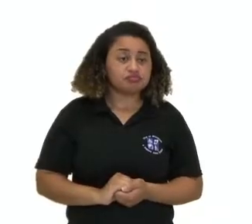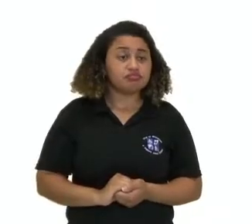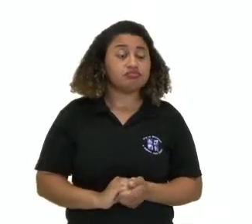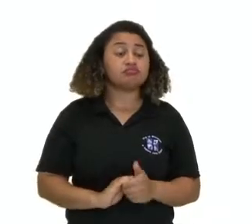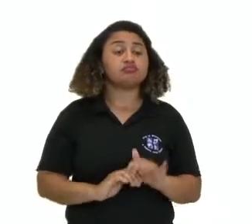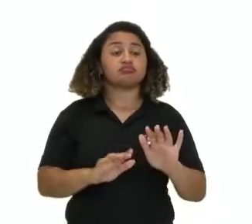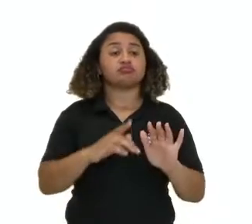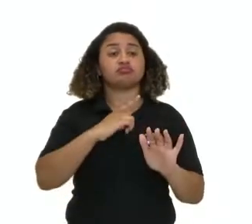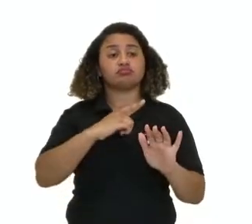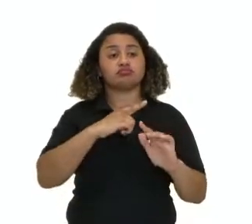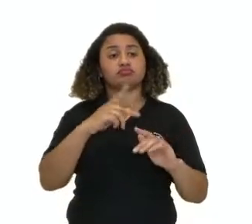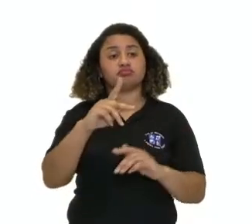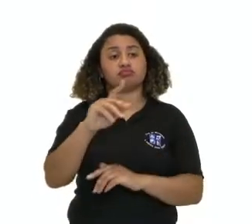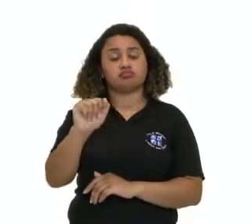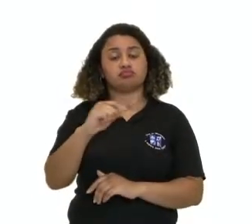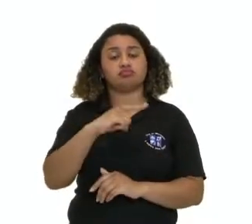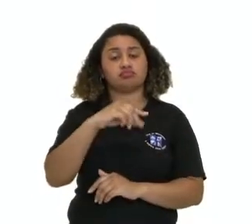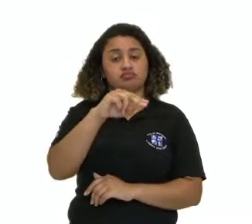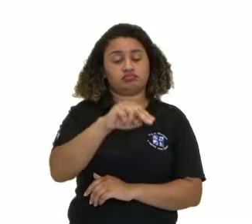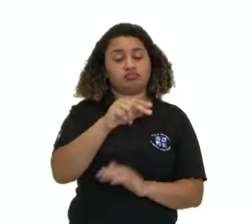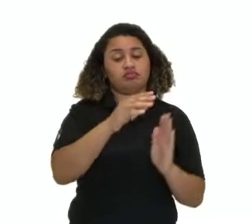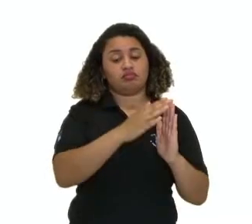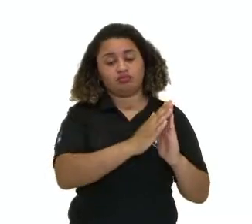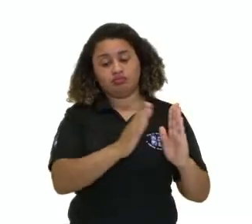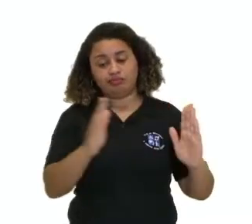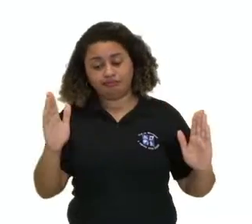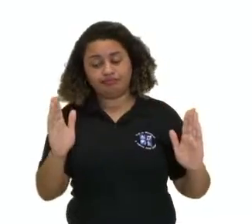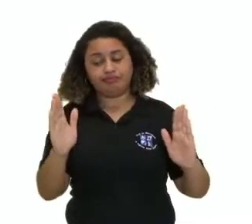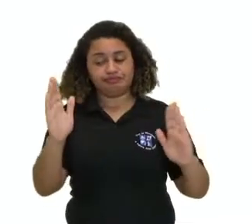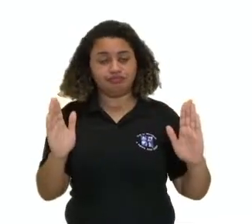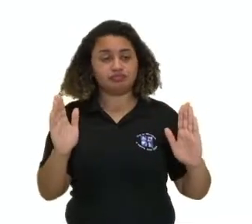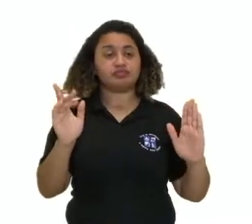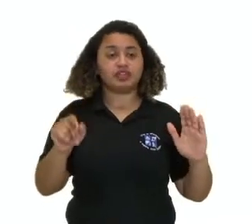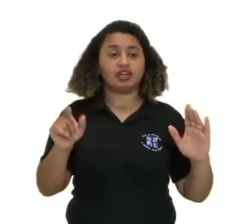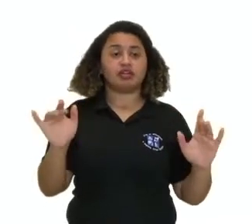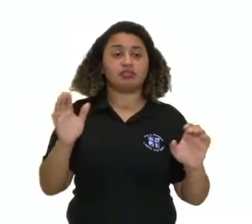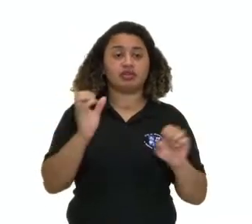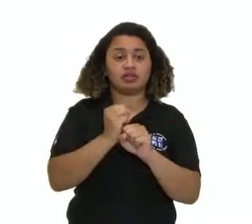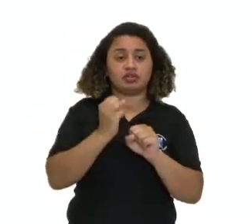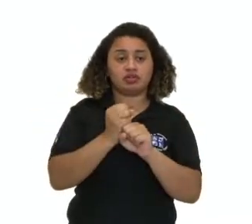Considere uma PA com N parcelas. Podemos calcular a soma